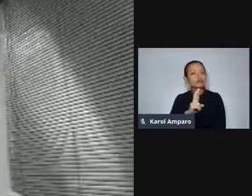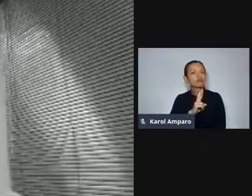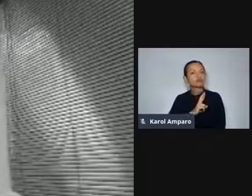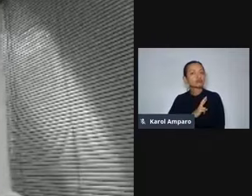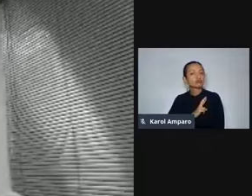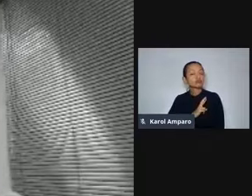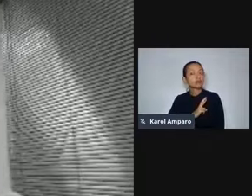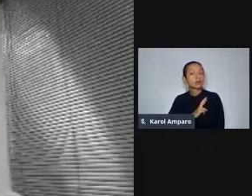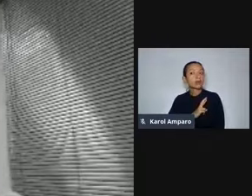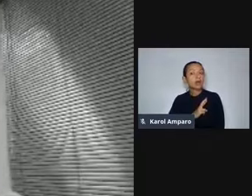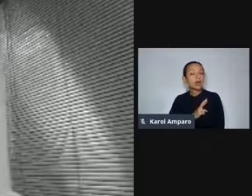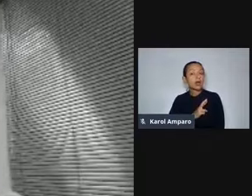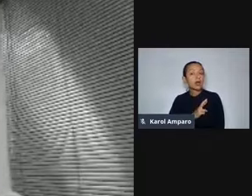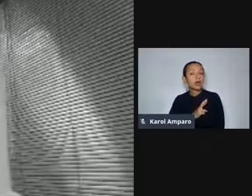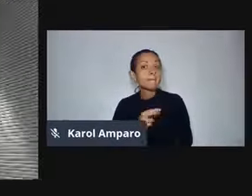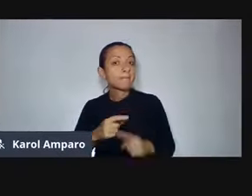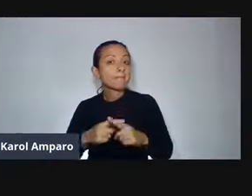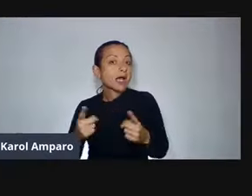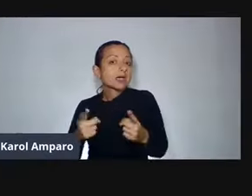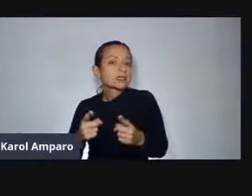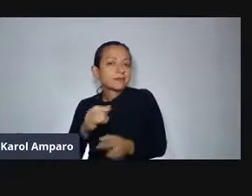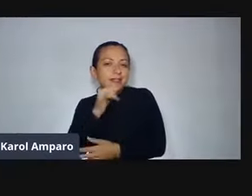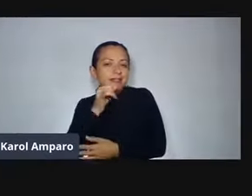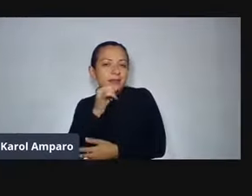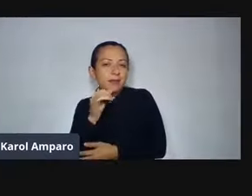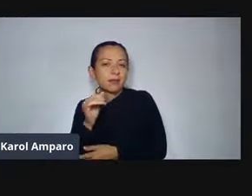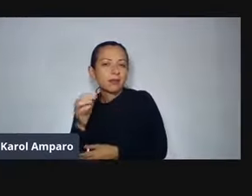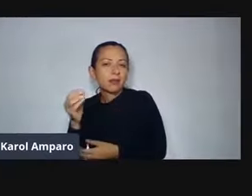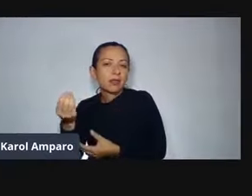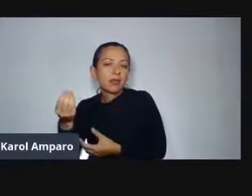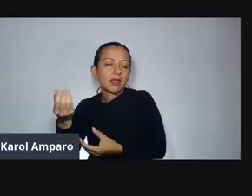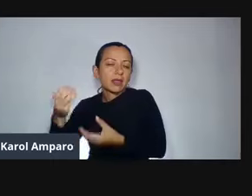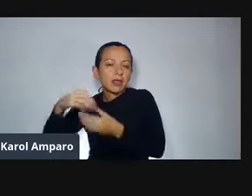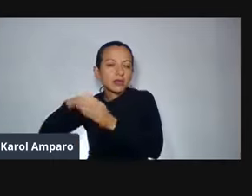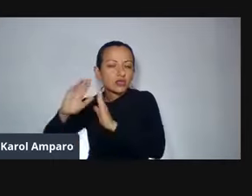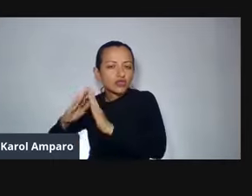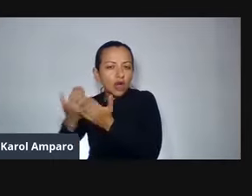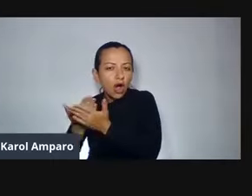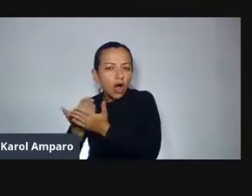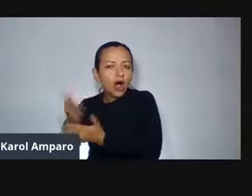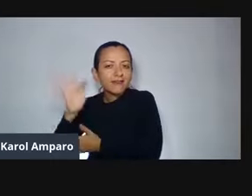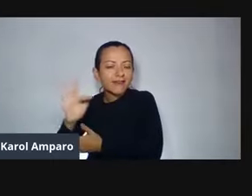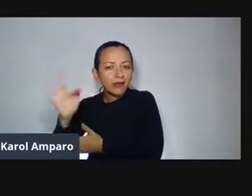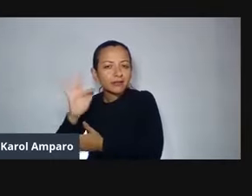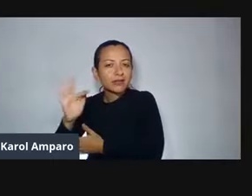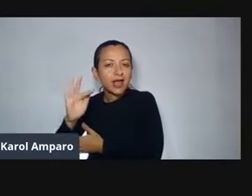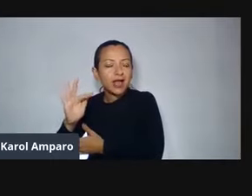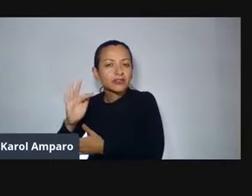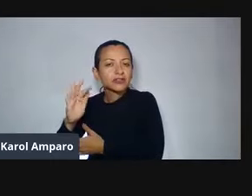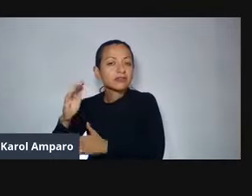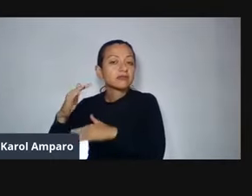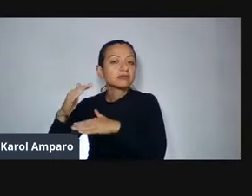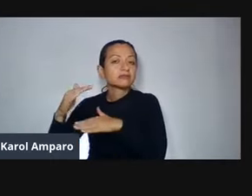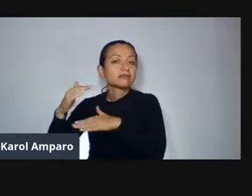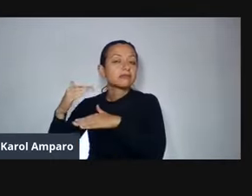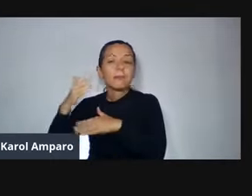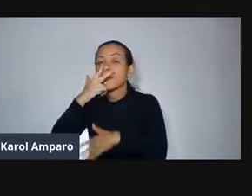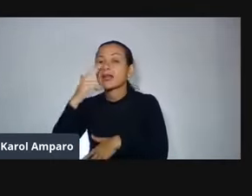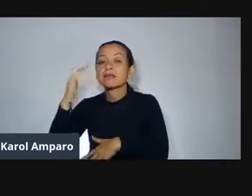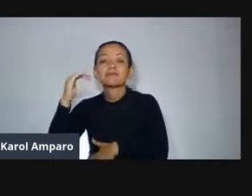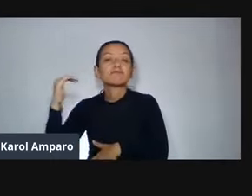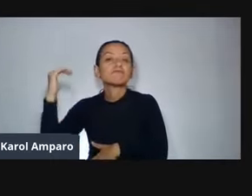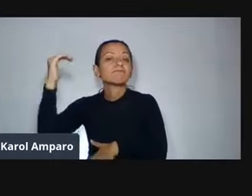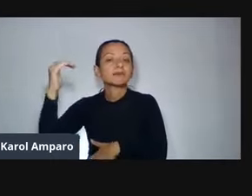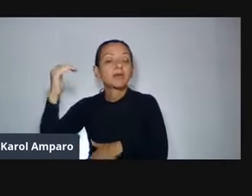mais profissionalizantes, eu diria assim, né? Seja dentro da escola, da faculdade, coisa e tal. E a gente escuta de quem está ali nos